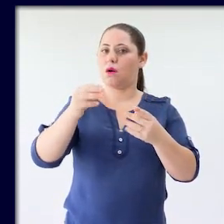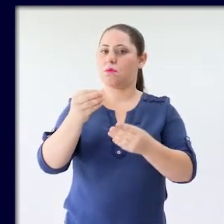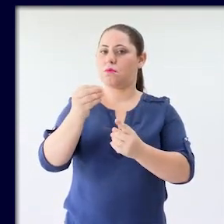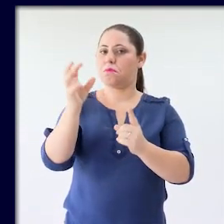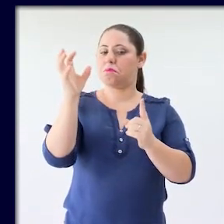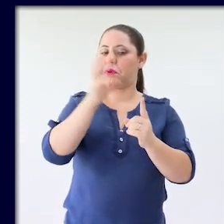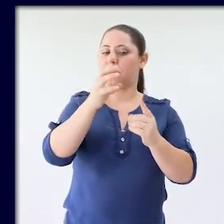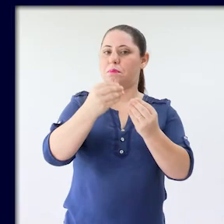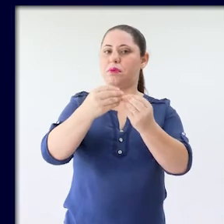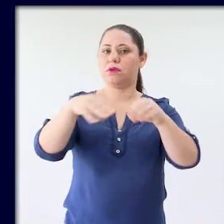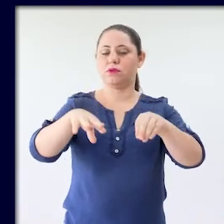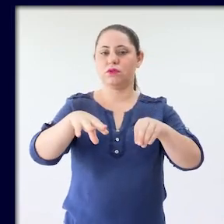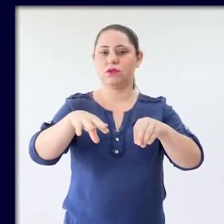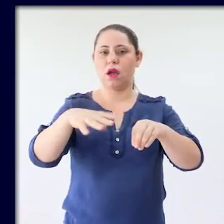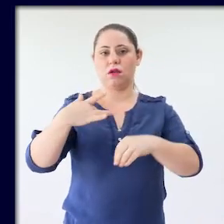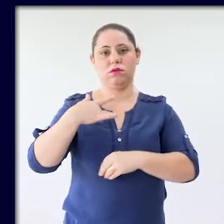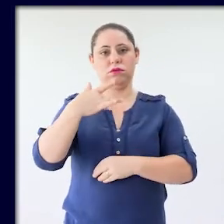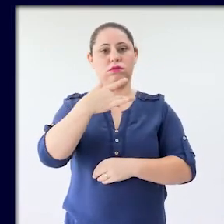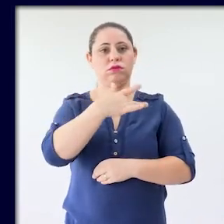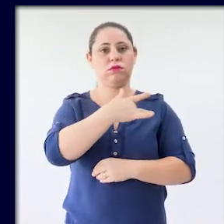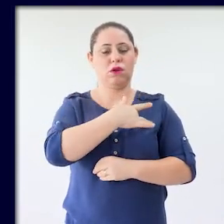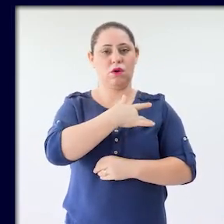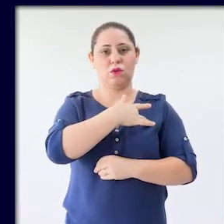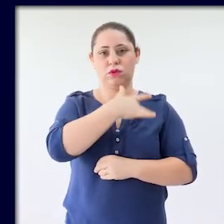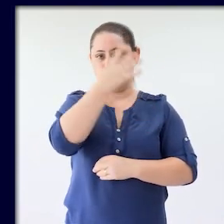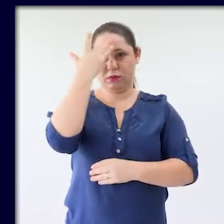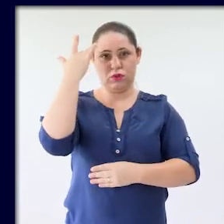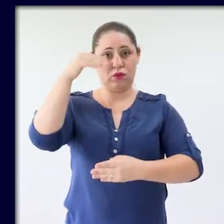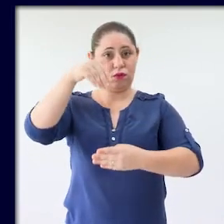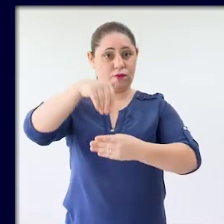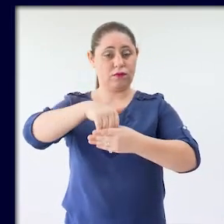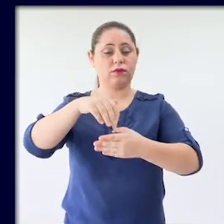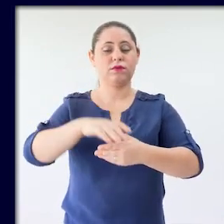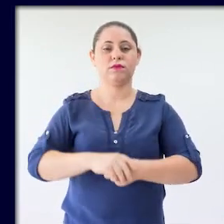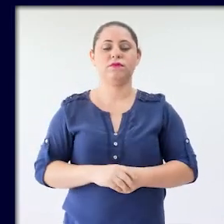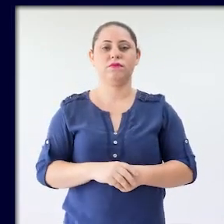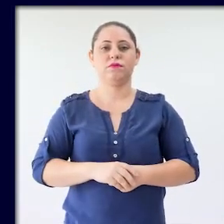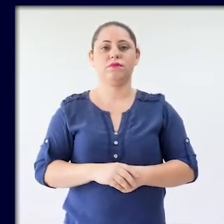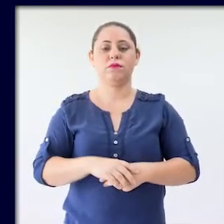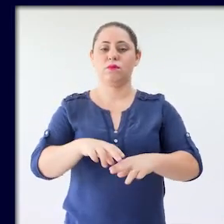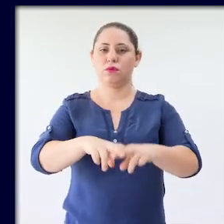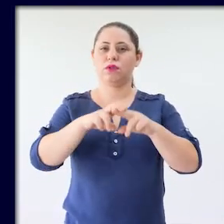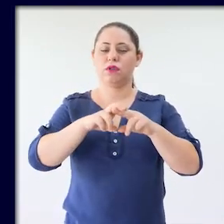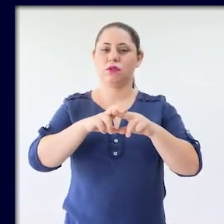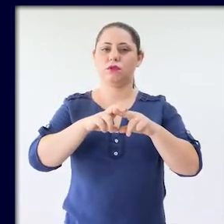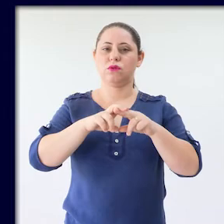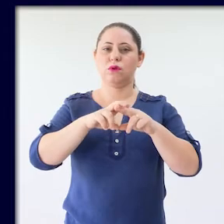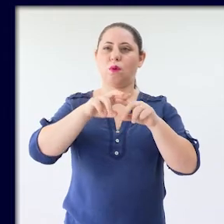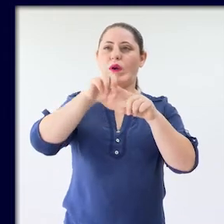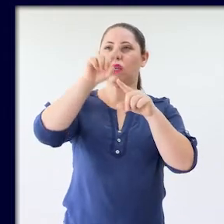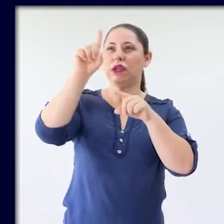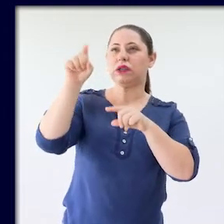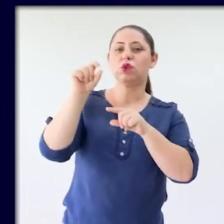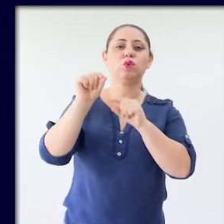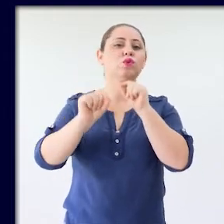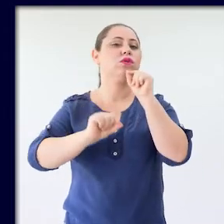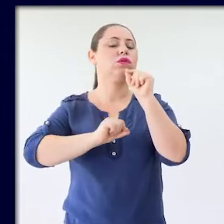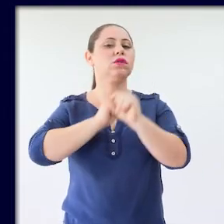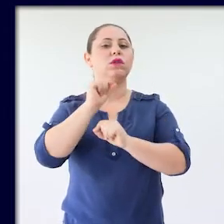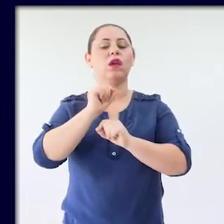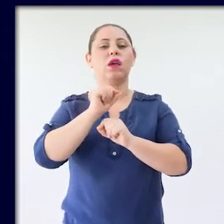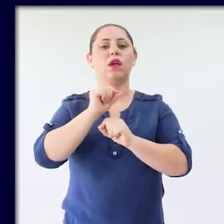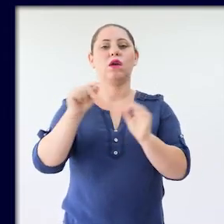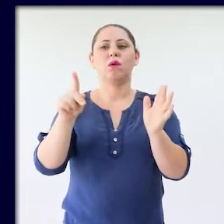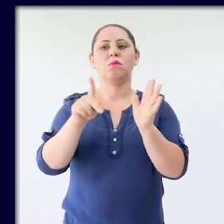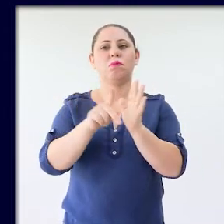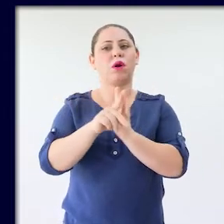contudo, comprometer essa questão da integridade física e a saúde do eleitor, né? Então, essa questão ela passa mais